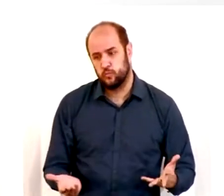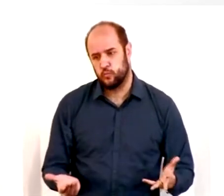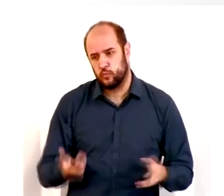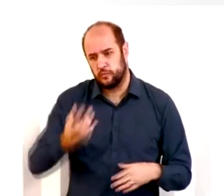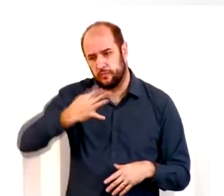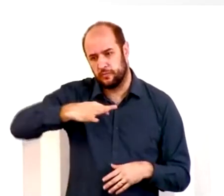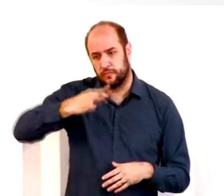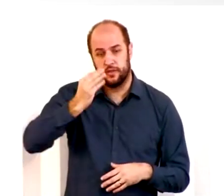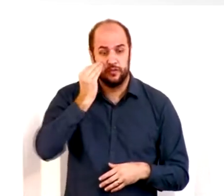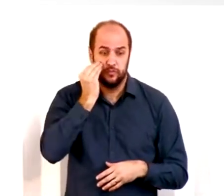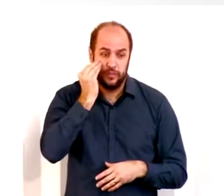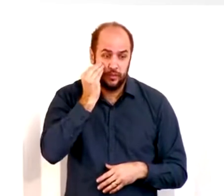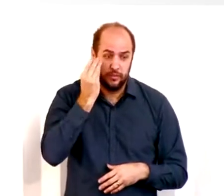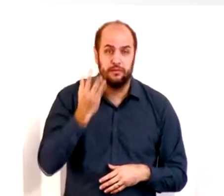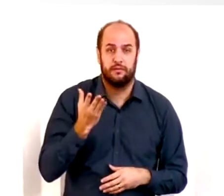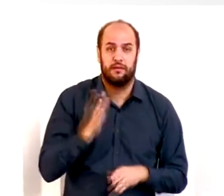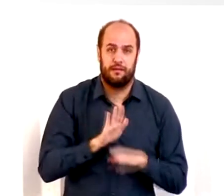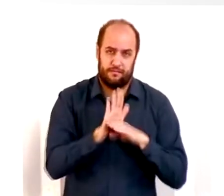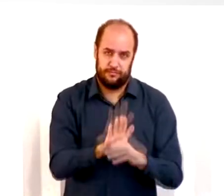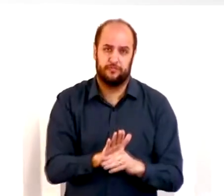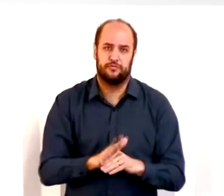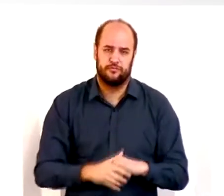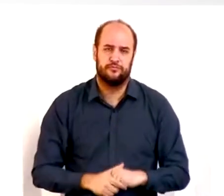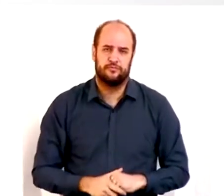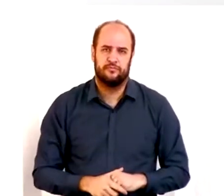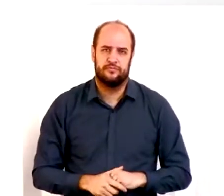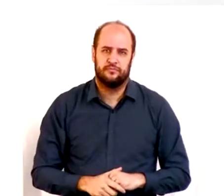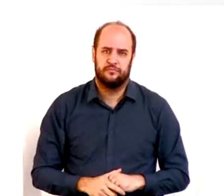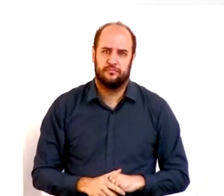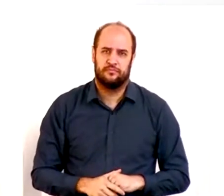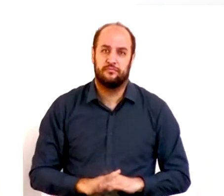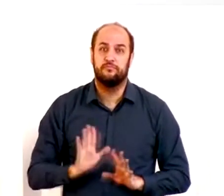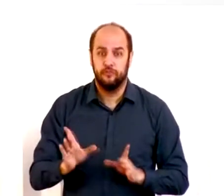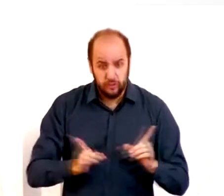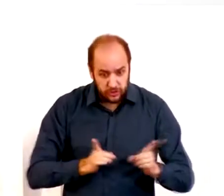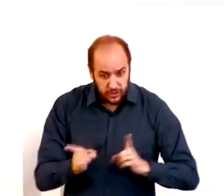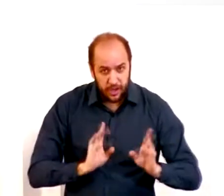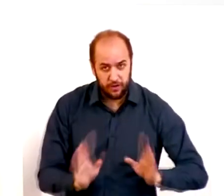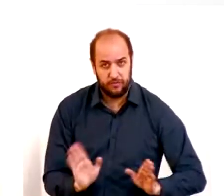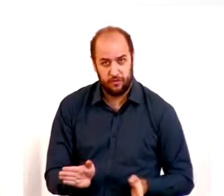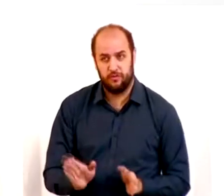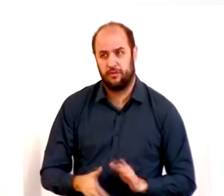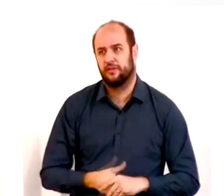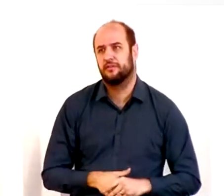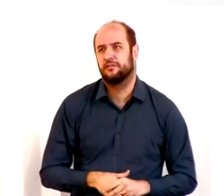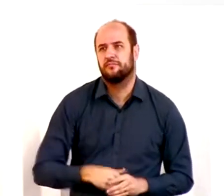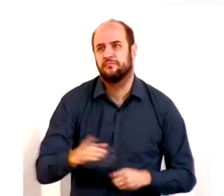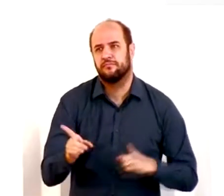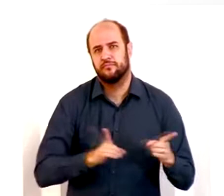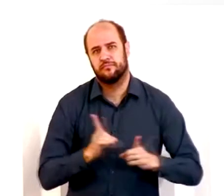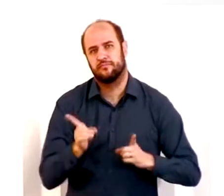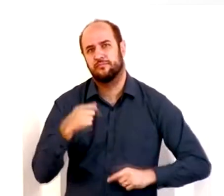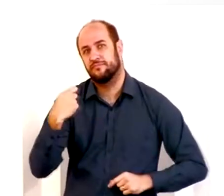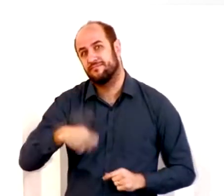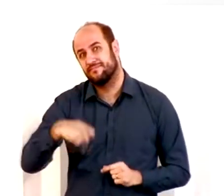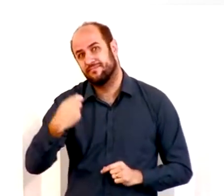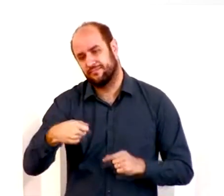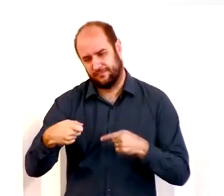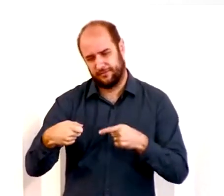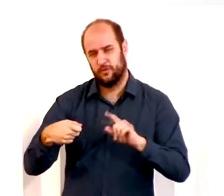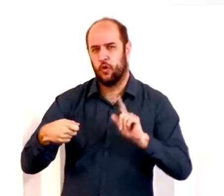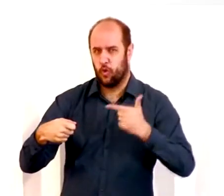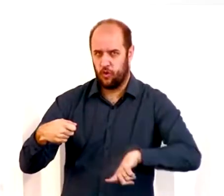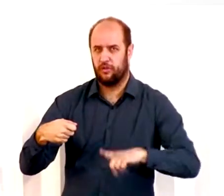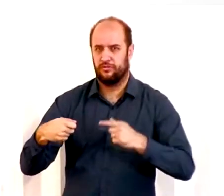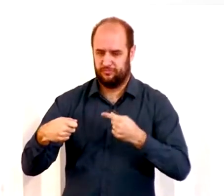o experimento ajuda bastante. Vamos para os diáconos, e novamente tem a palavra é necessário aqui. E eu vou